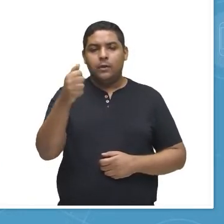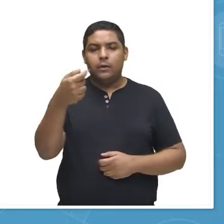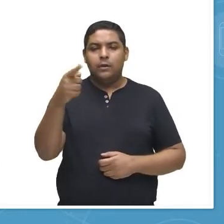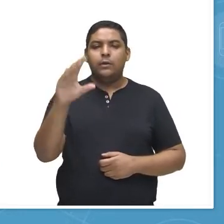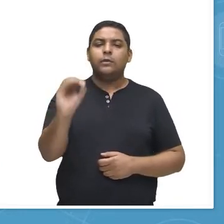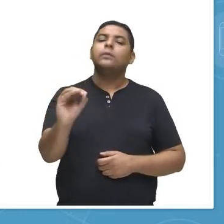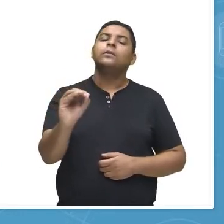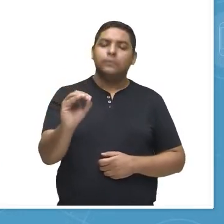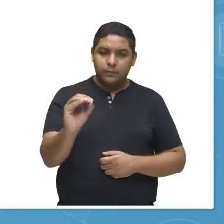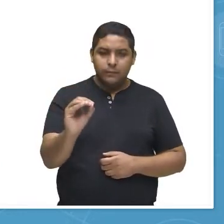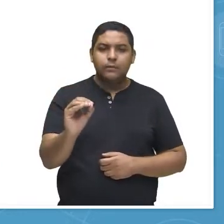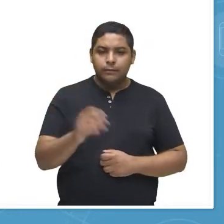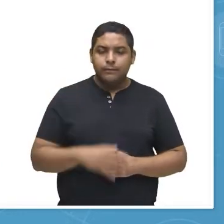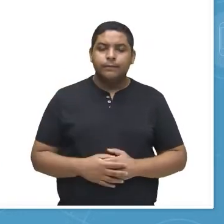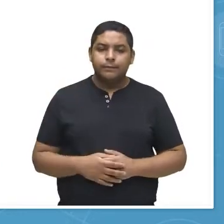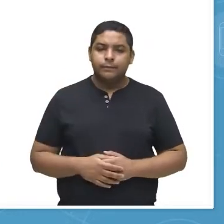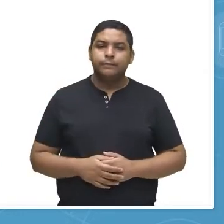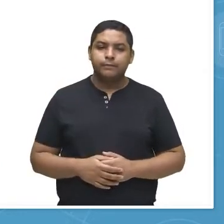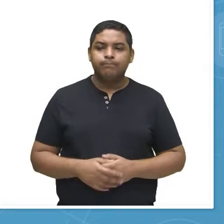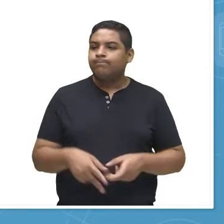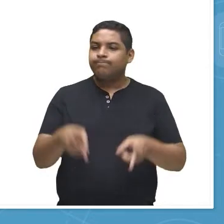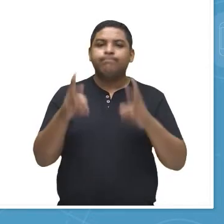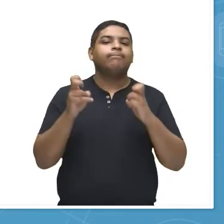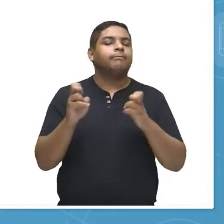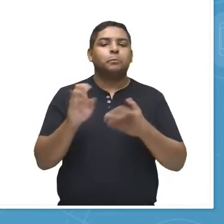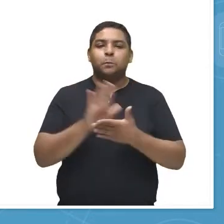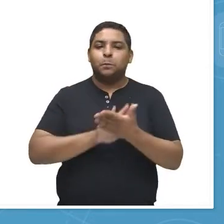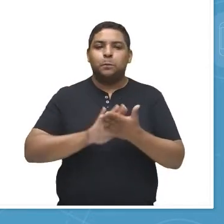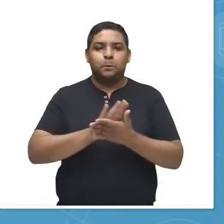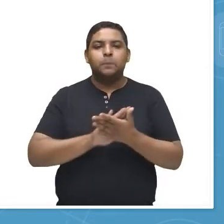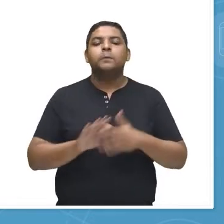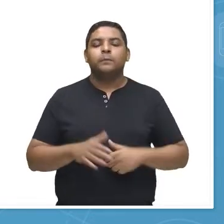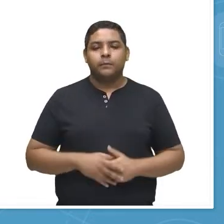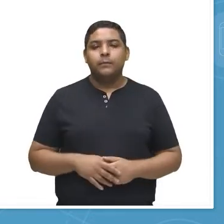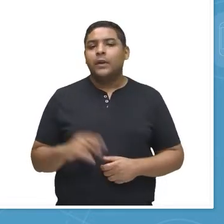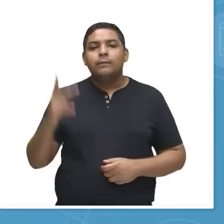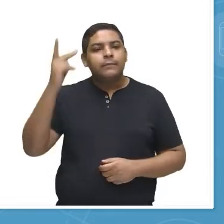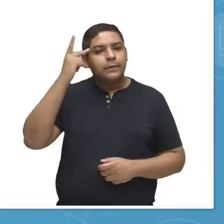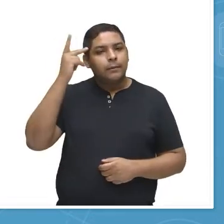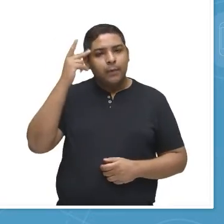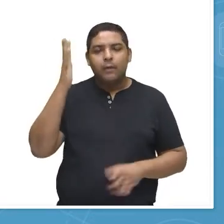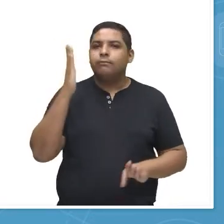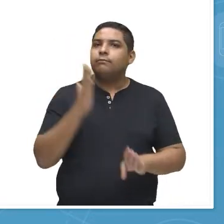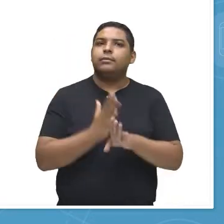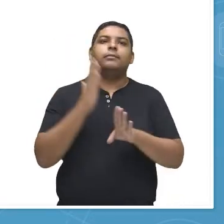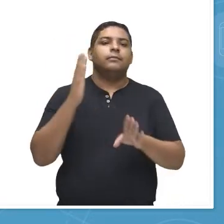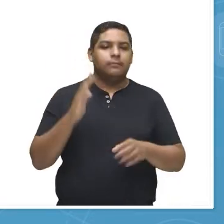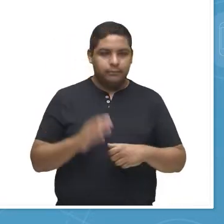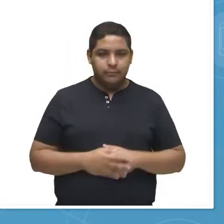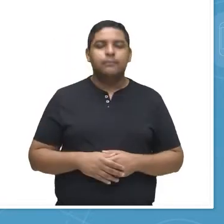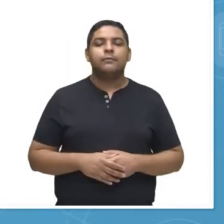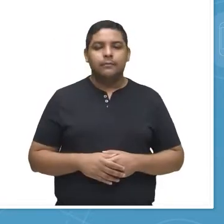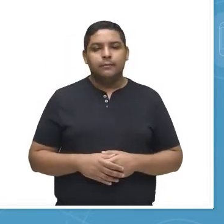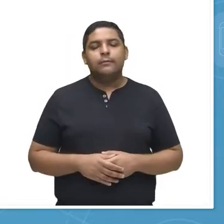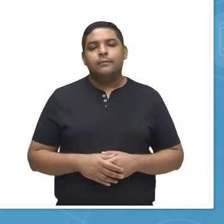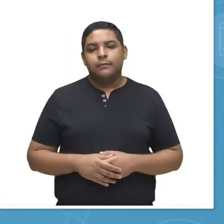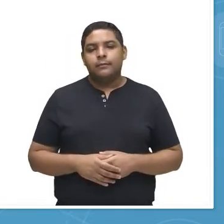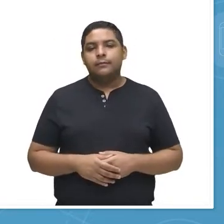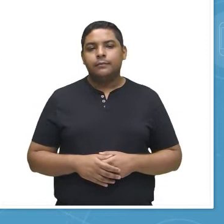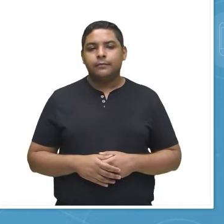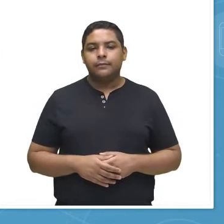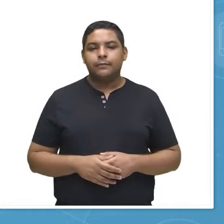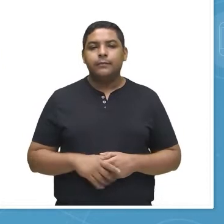você quase não é perceptível. E, por exemplo, em São Paulo isso é muito evidente. Você tem a capital e você